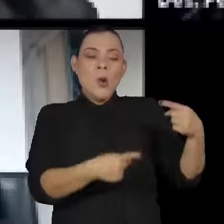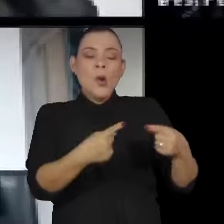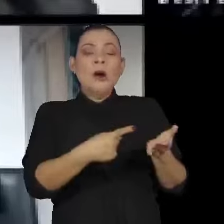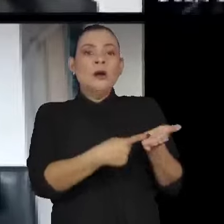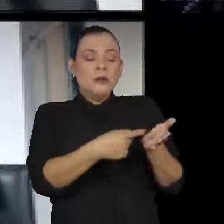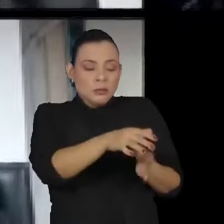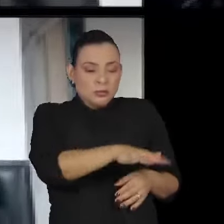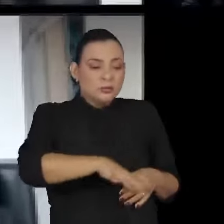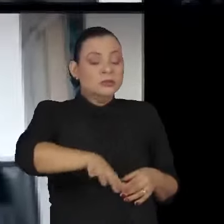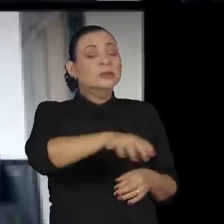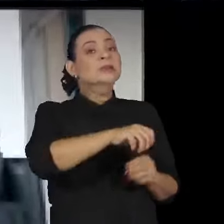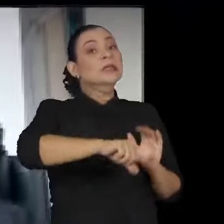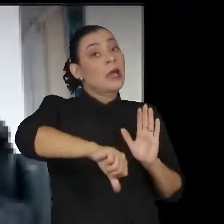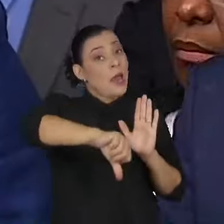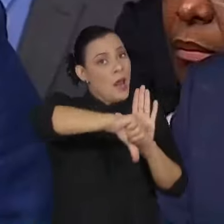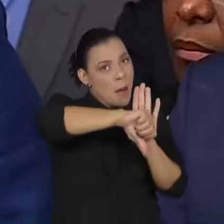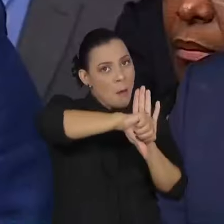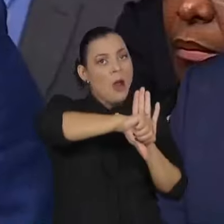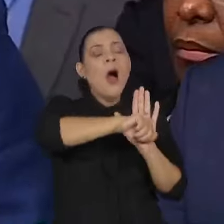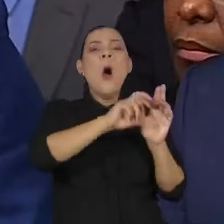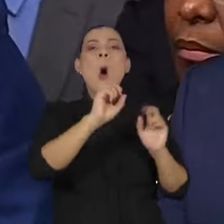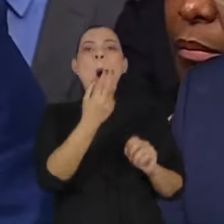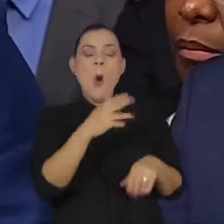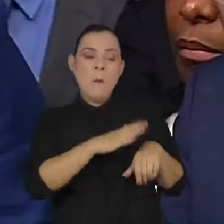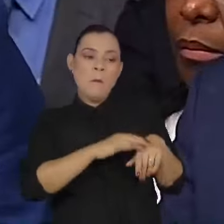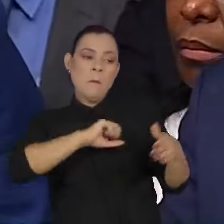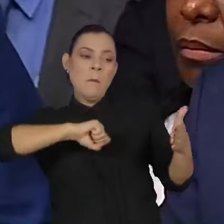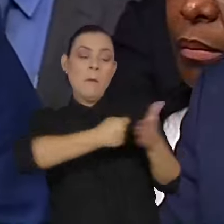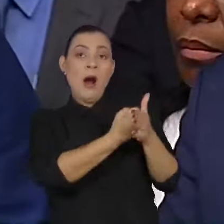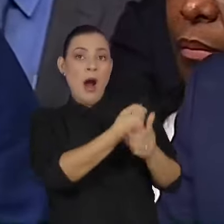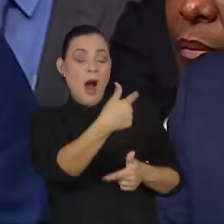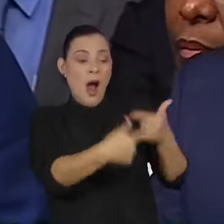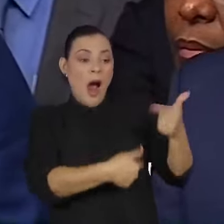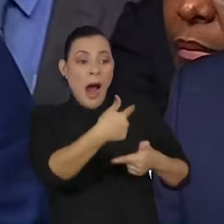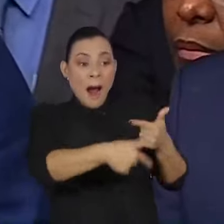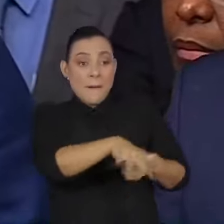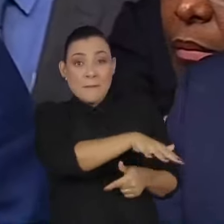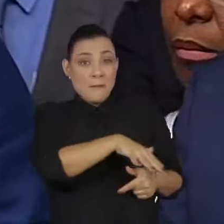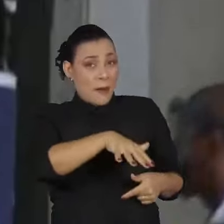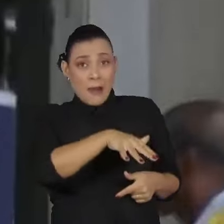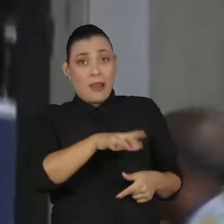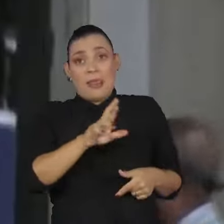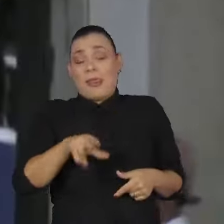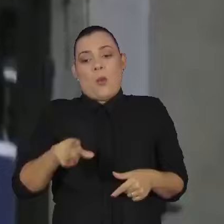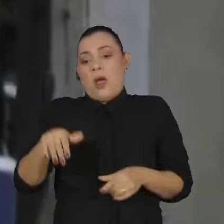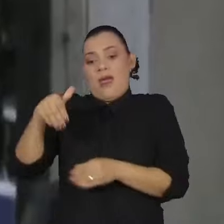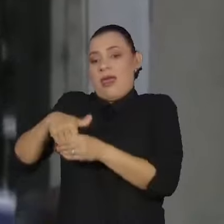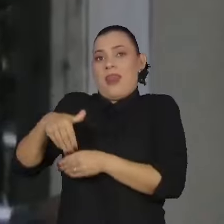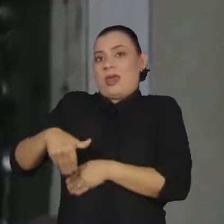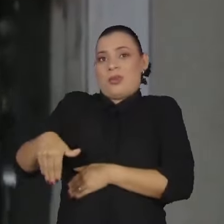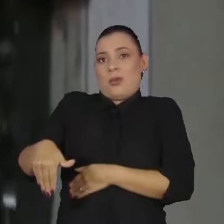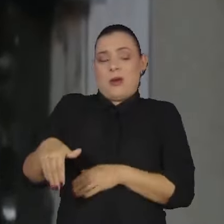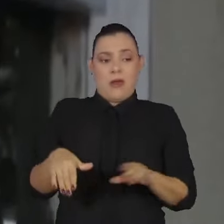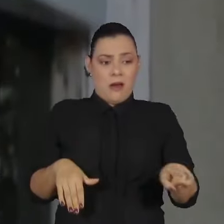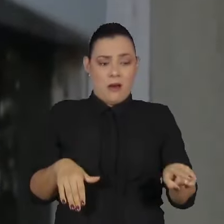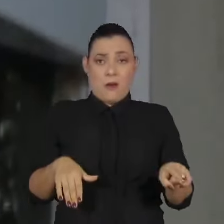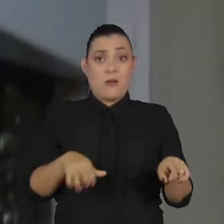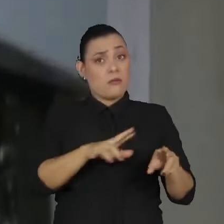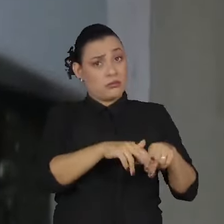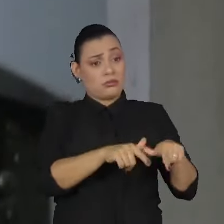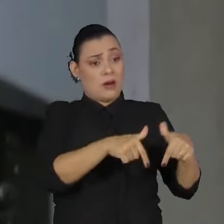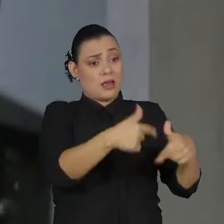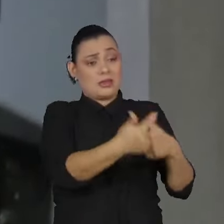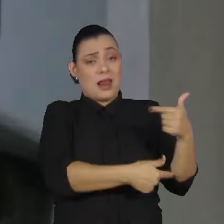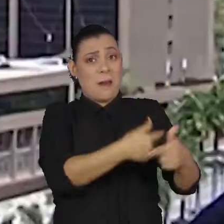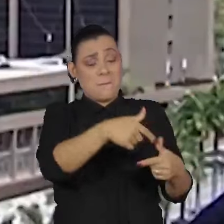âmbito penal ou de improbidade administrativa não no eleitoral já há uma ação civil